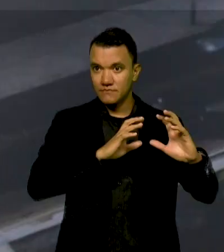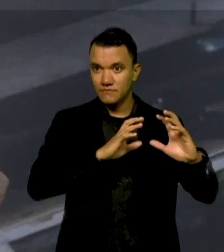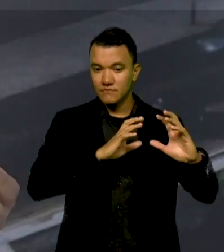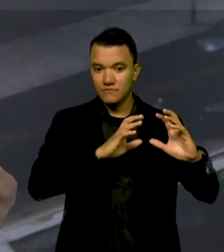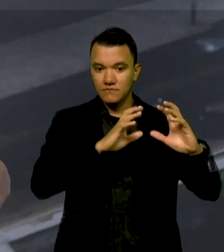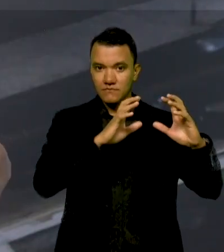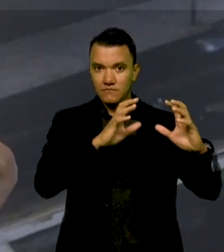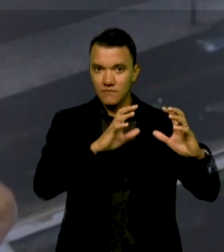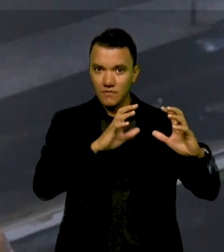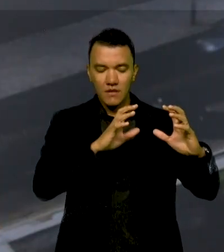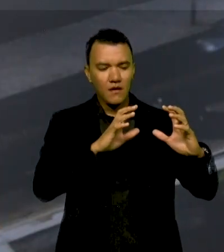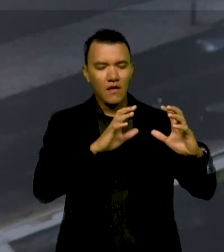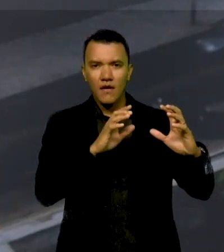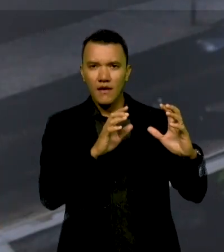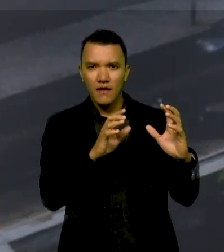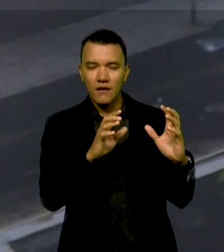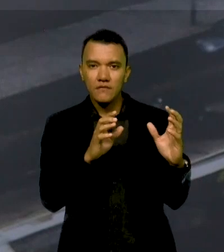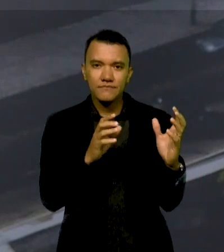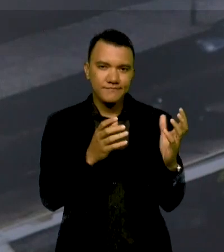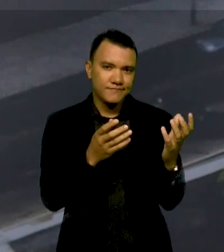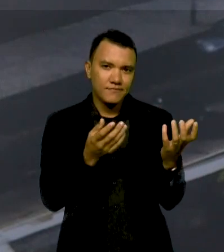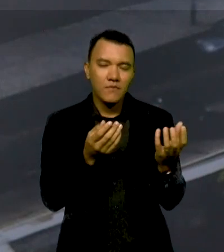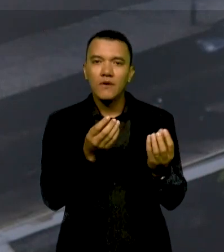simplificado, mas tentou trazer